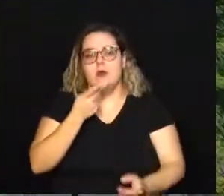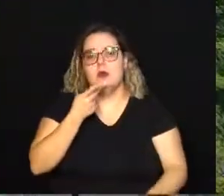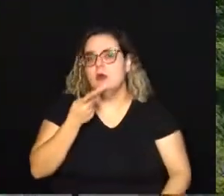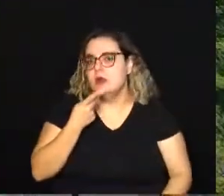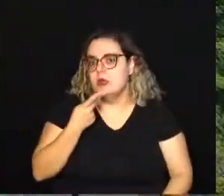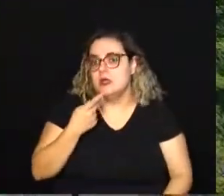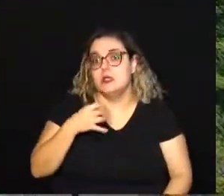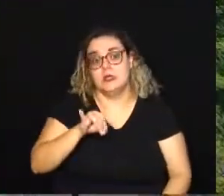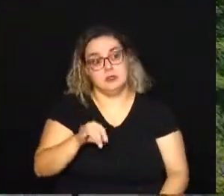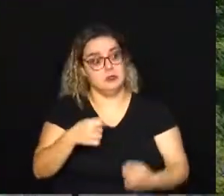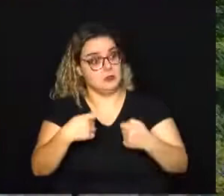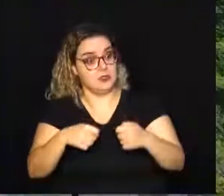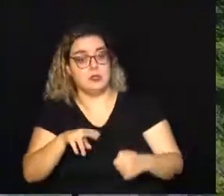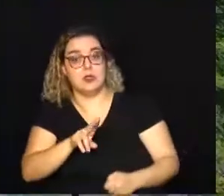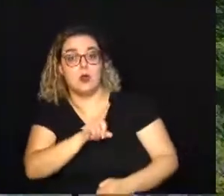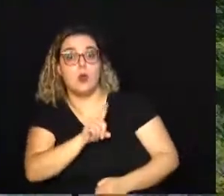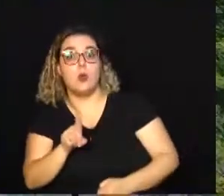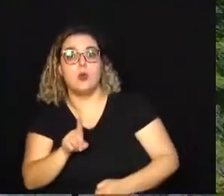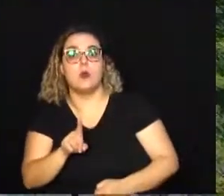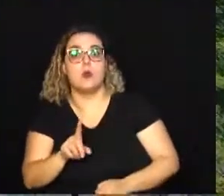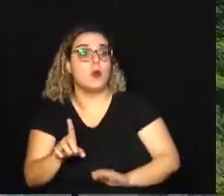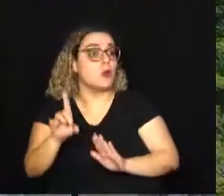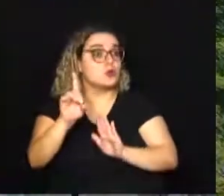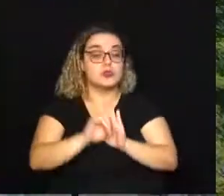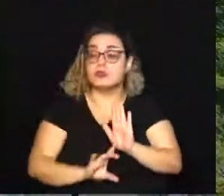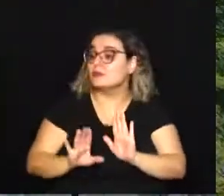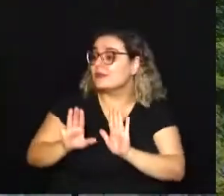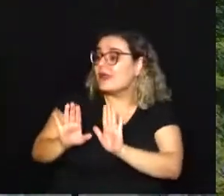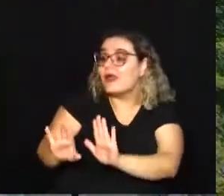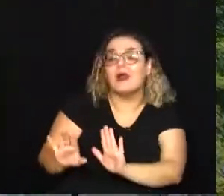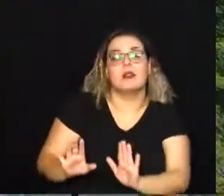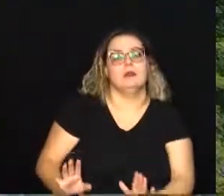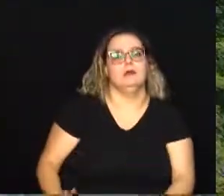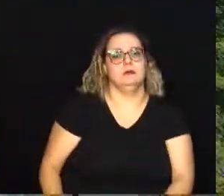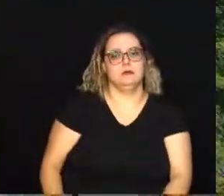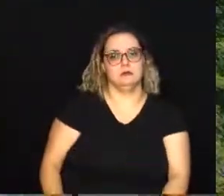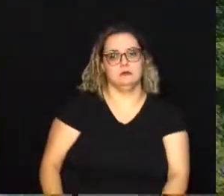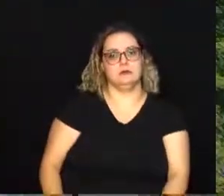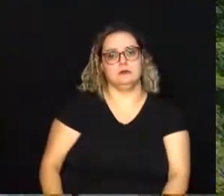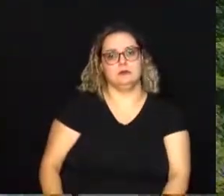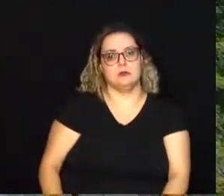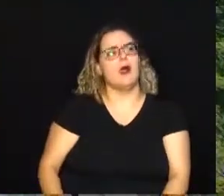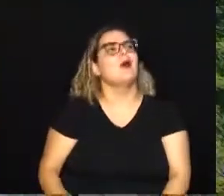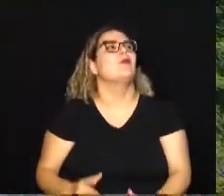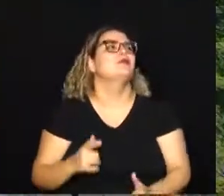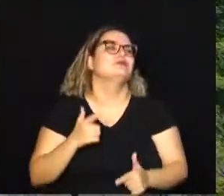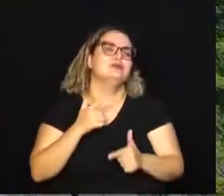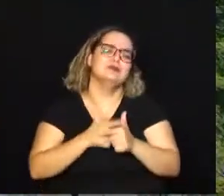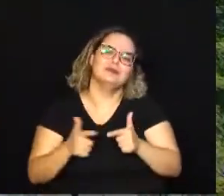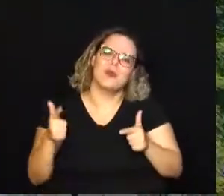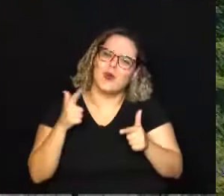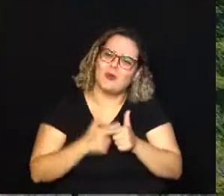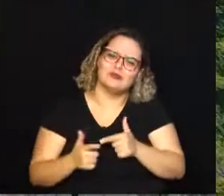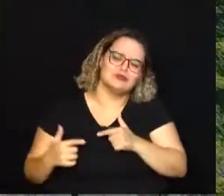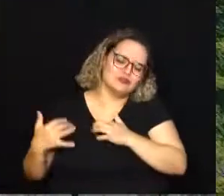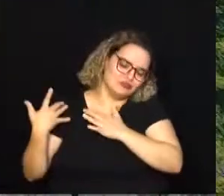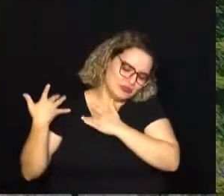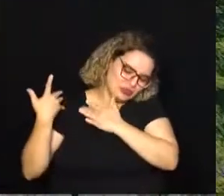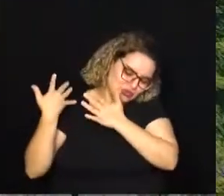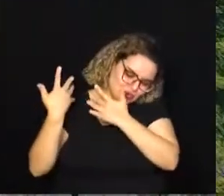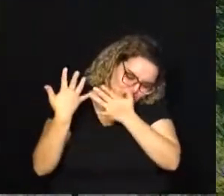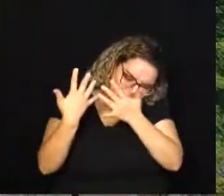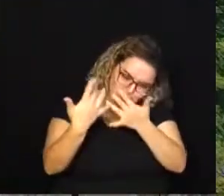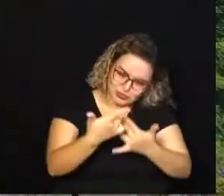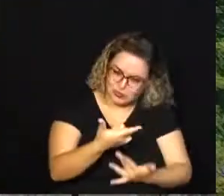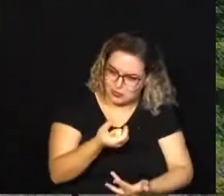recurso ali, que é a administração, porque é um direito dela. Enfim, então assim, foi uma problemática que a gente atravessou o ano de 2020